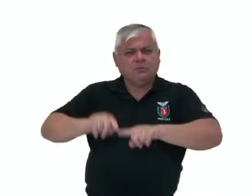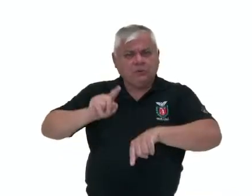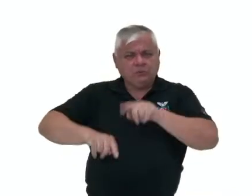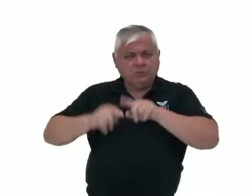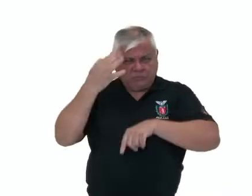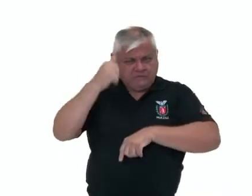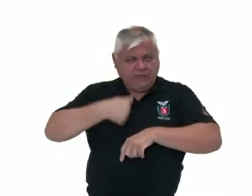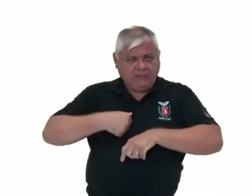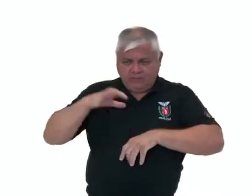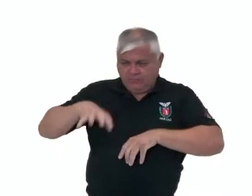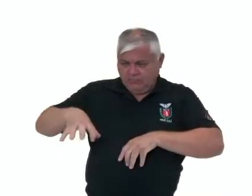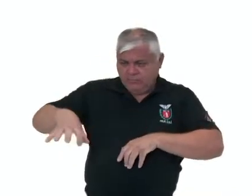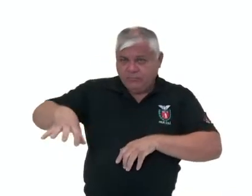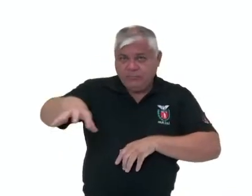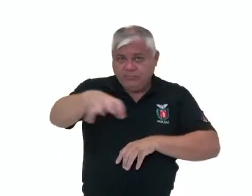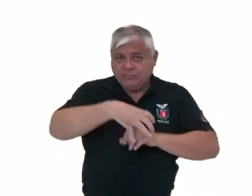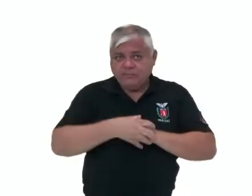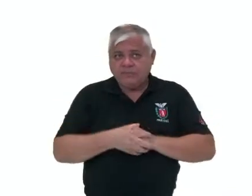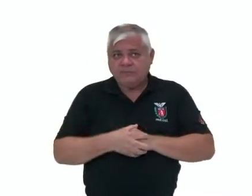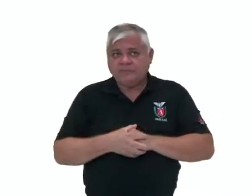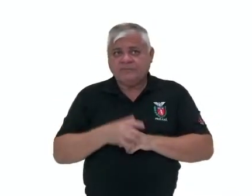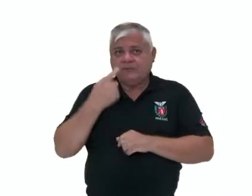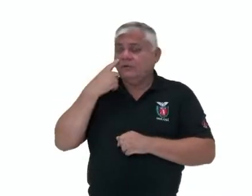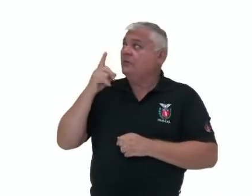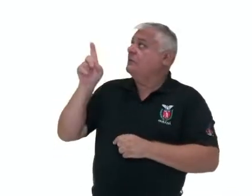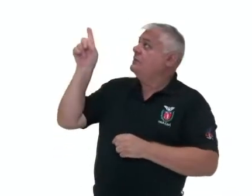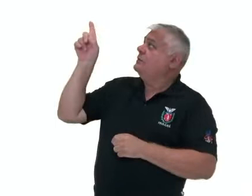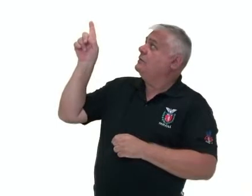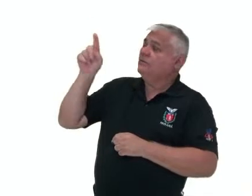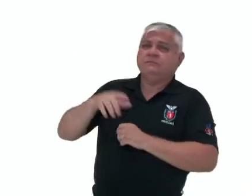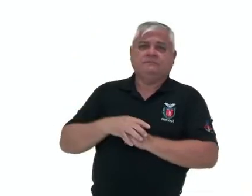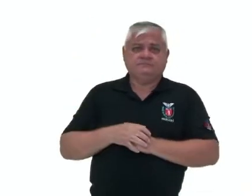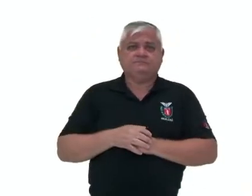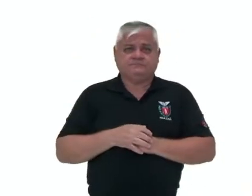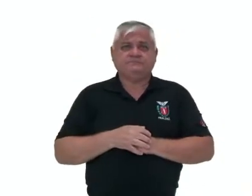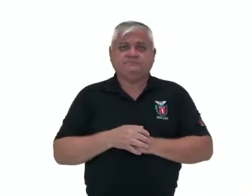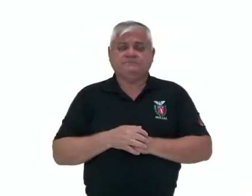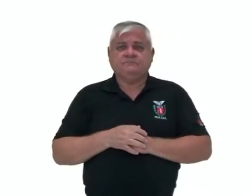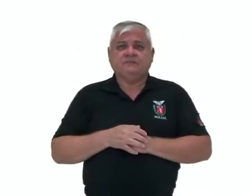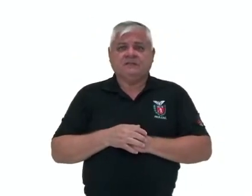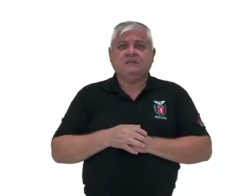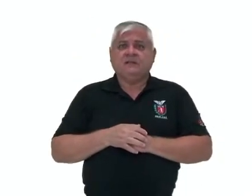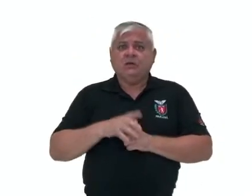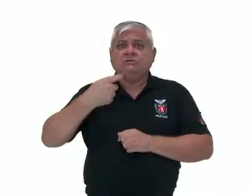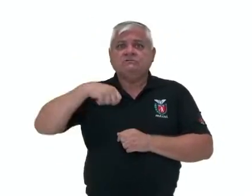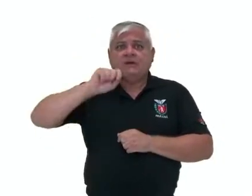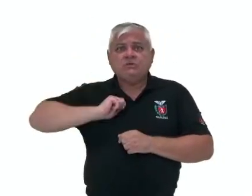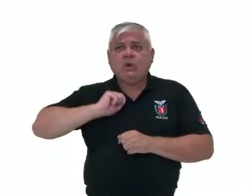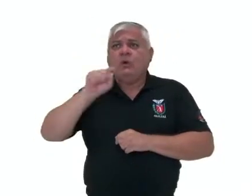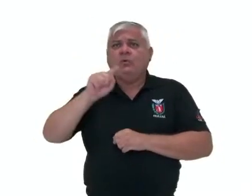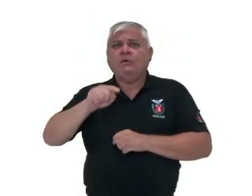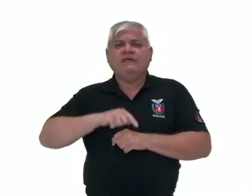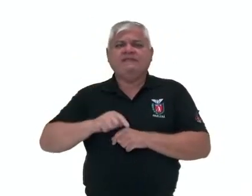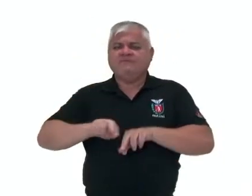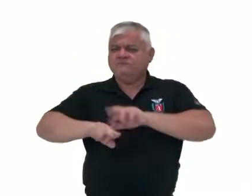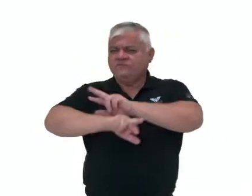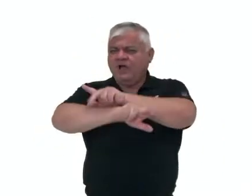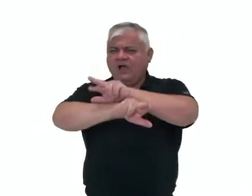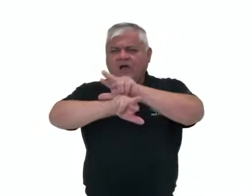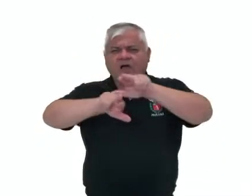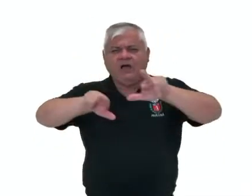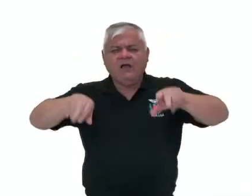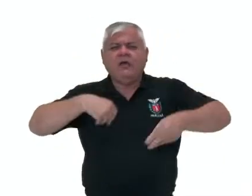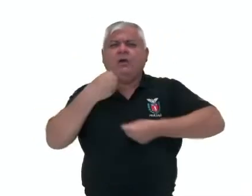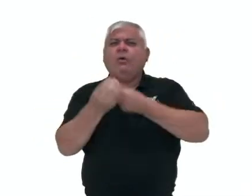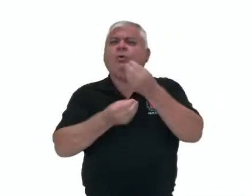colônias espanholas? Veja, aqui nós temos uma imagem, ó, os espanhóis e sua teia de dominação no ambiente colonial, mostrando como